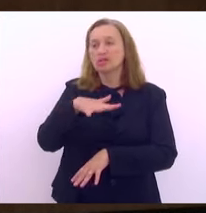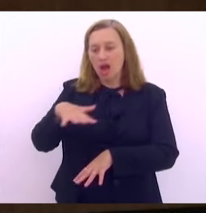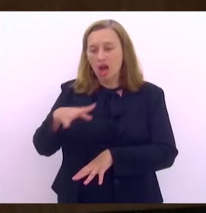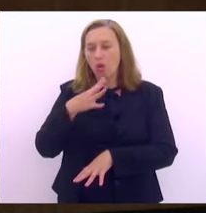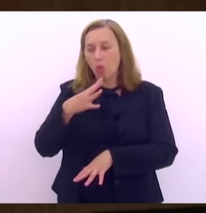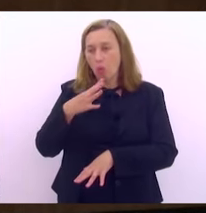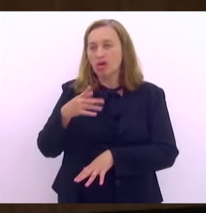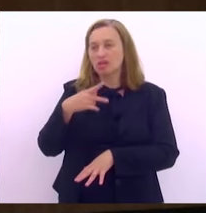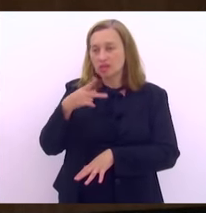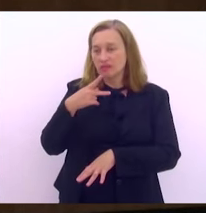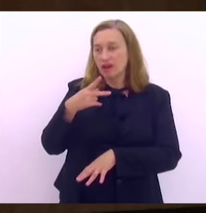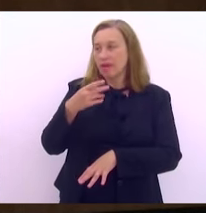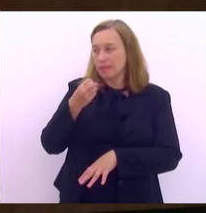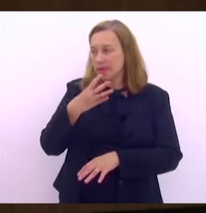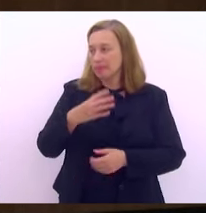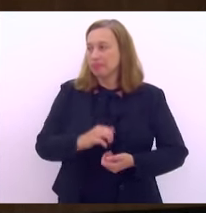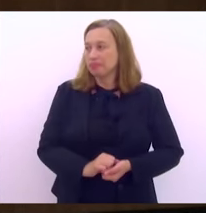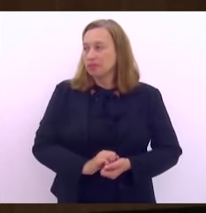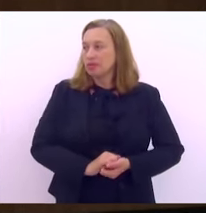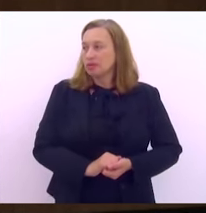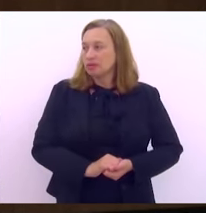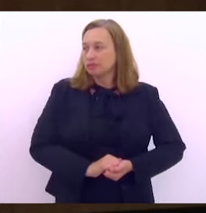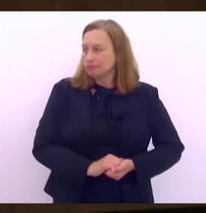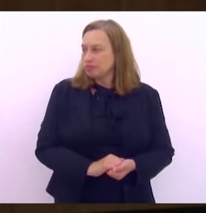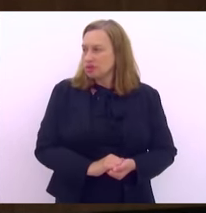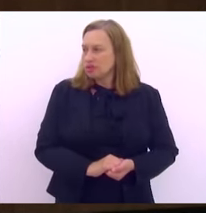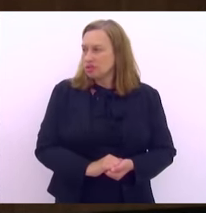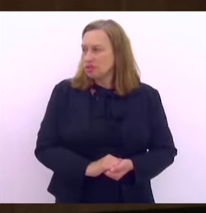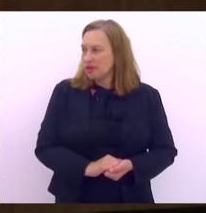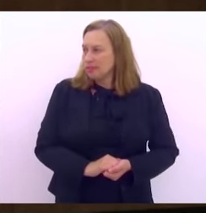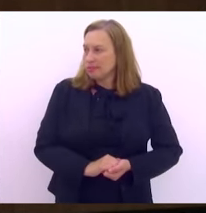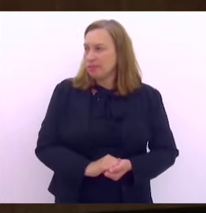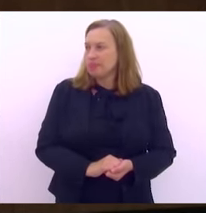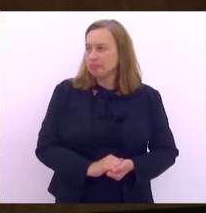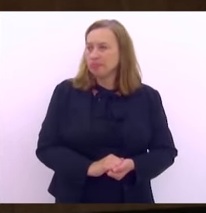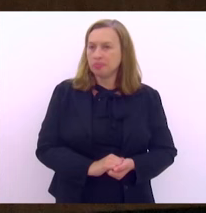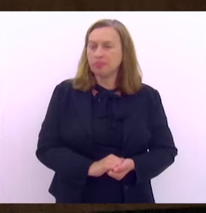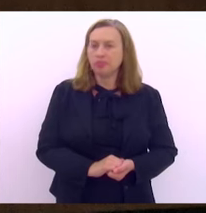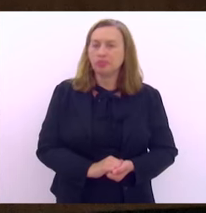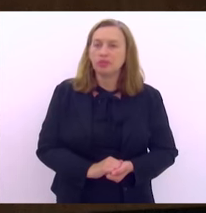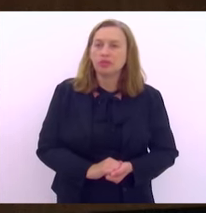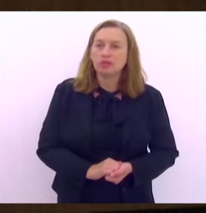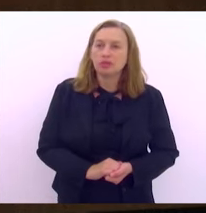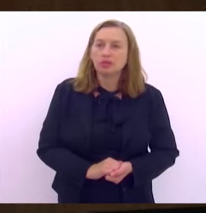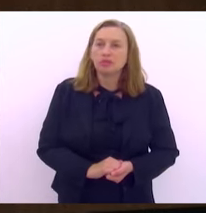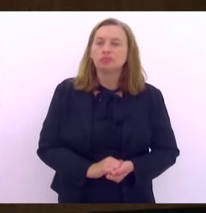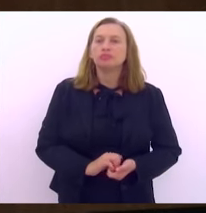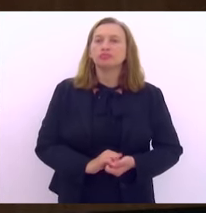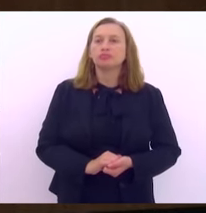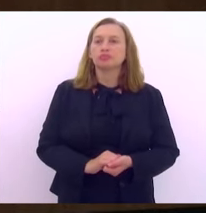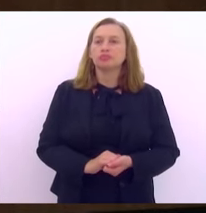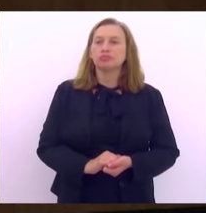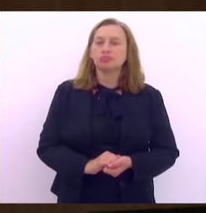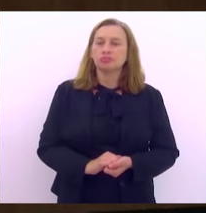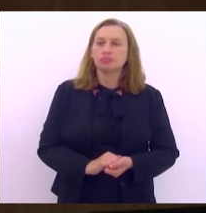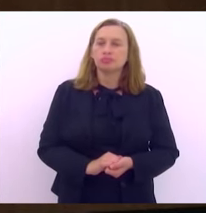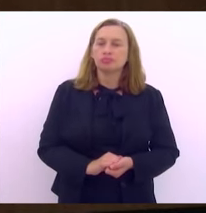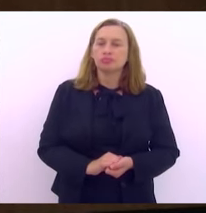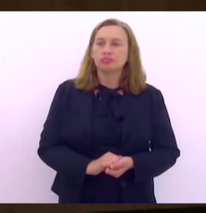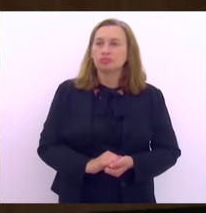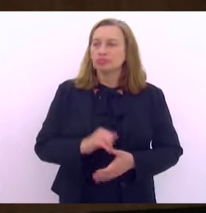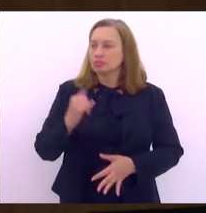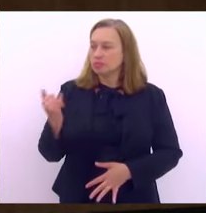propriedade. Cisto de ovário, miomas, câncer do colo uterino, é de